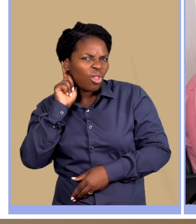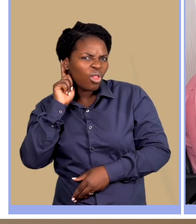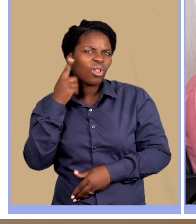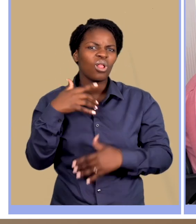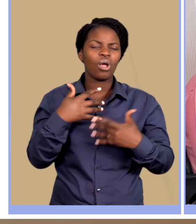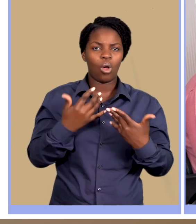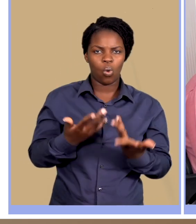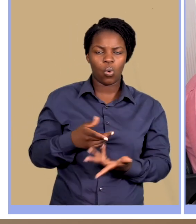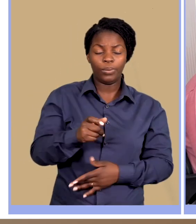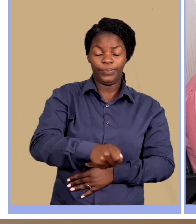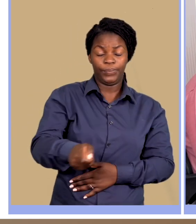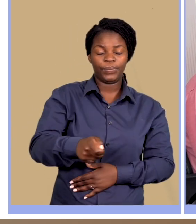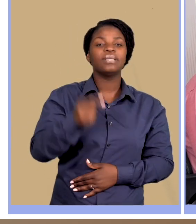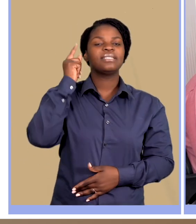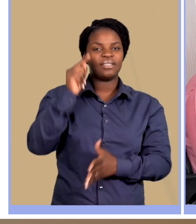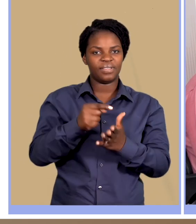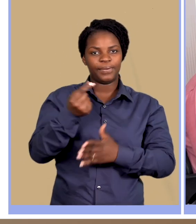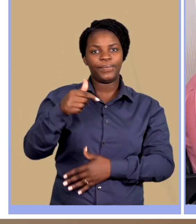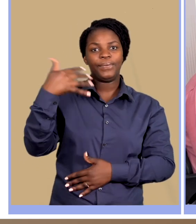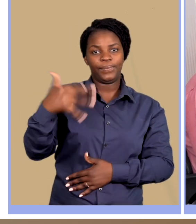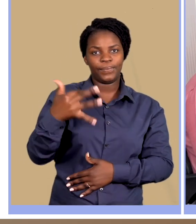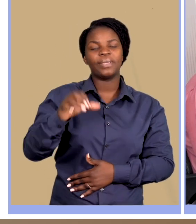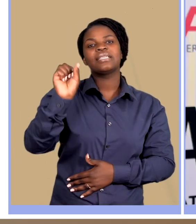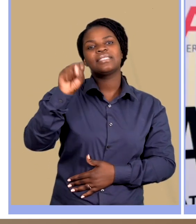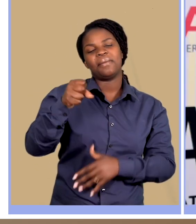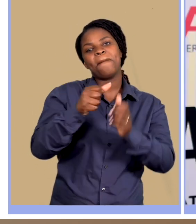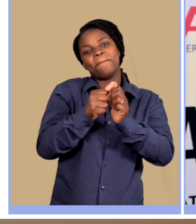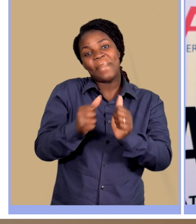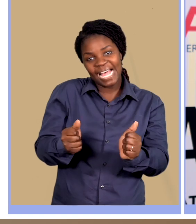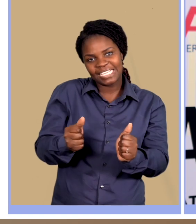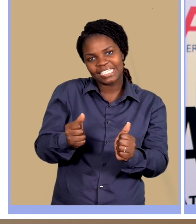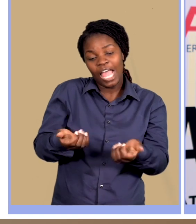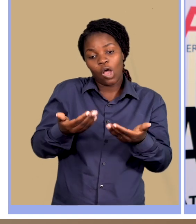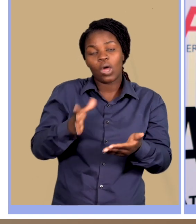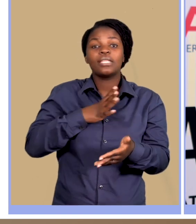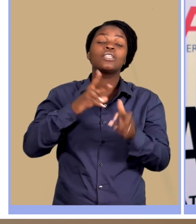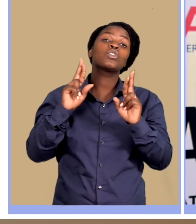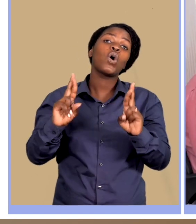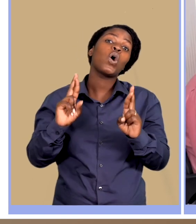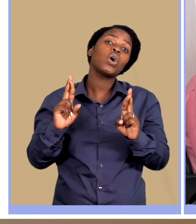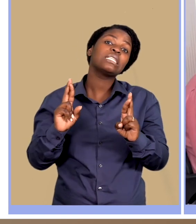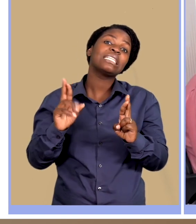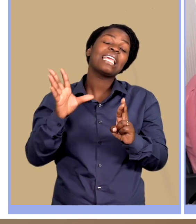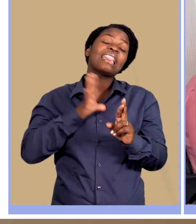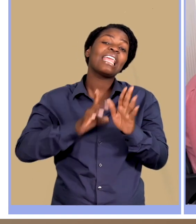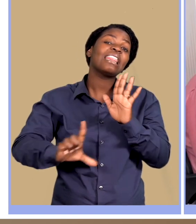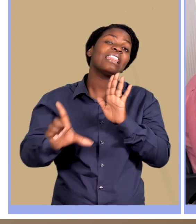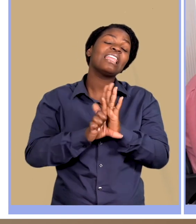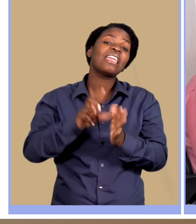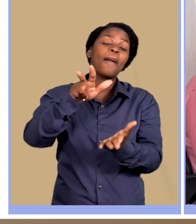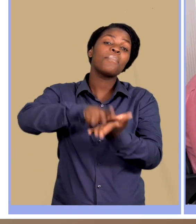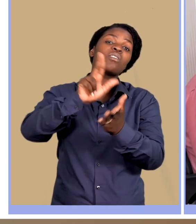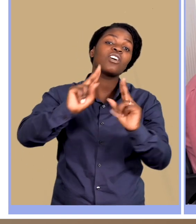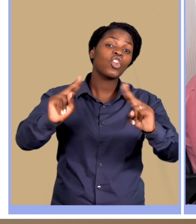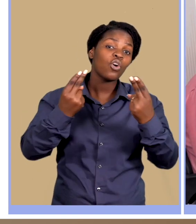Proteção e Defesa dos Direitos da Pessoa com Deficiência, que tem uma cláusula que isenta as taxas de importação. Sim. Acho que